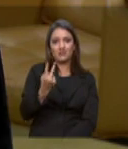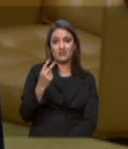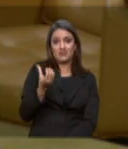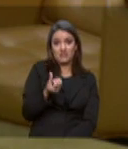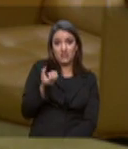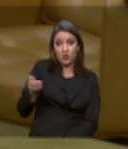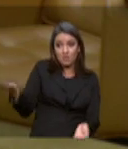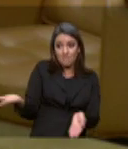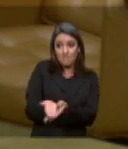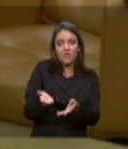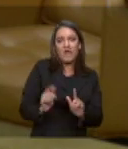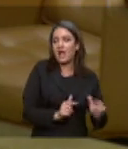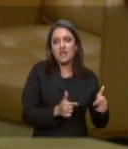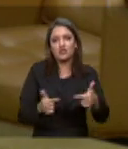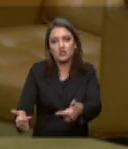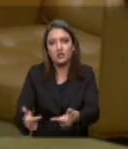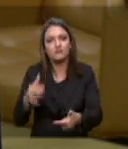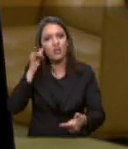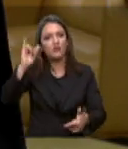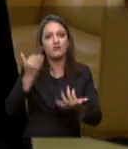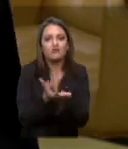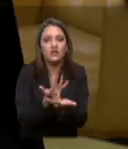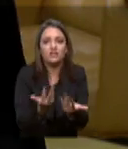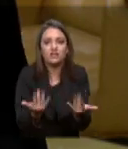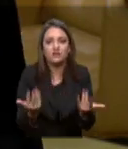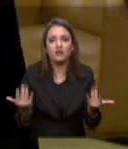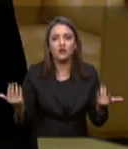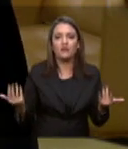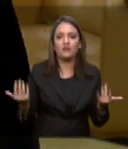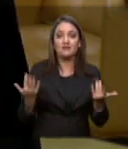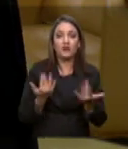3.268 ações preventivas a incêndios e aplicado